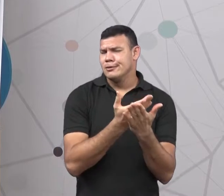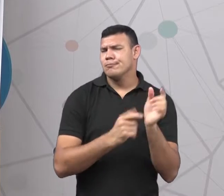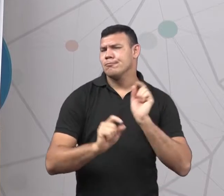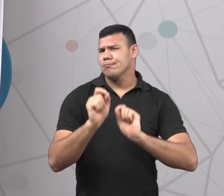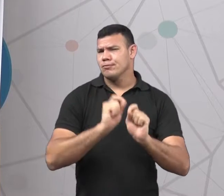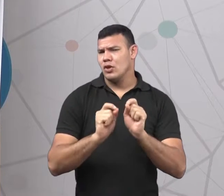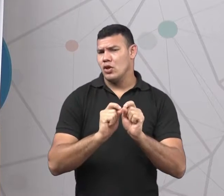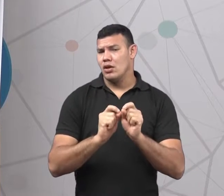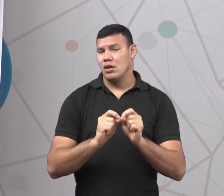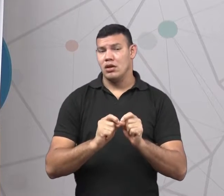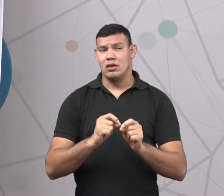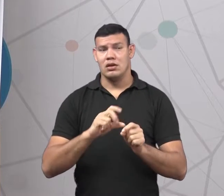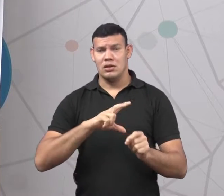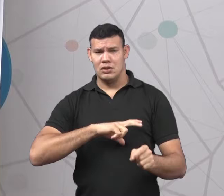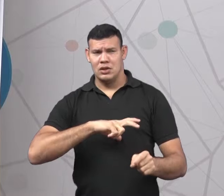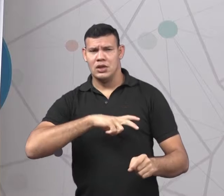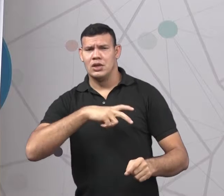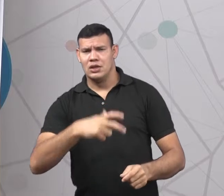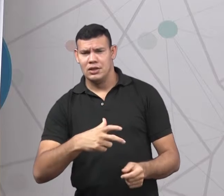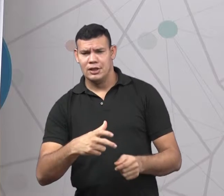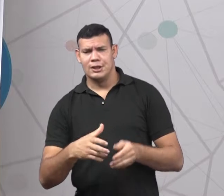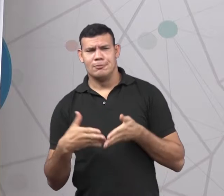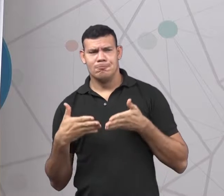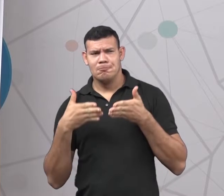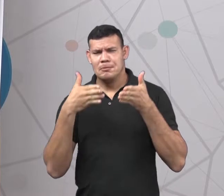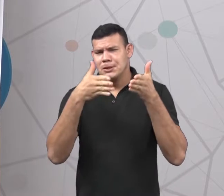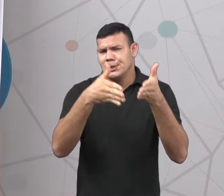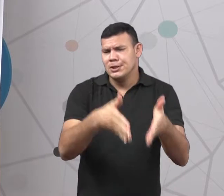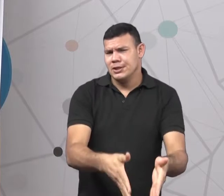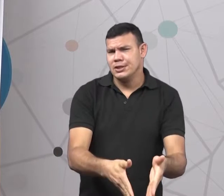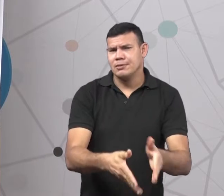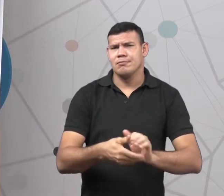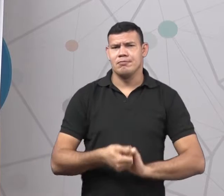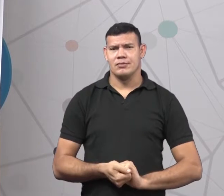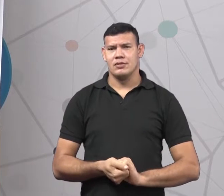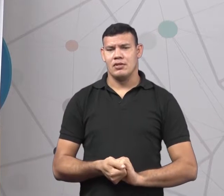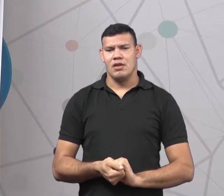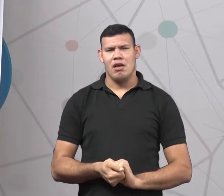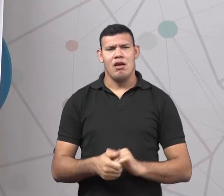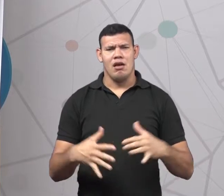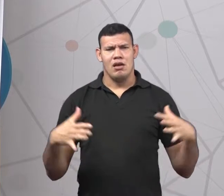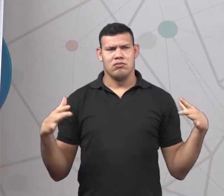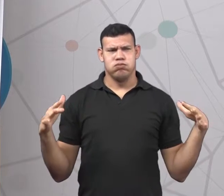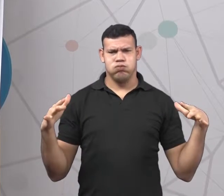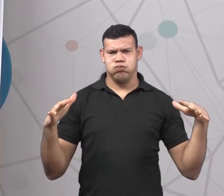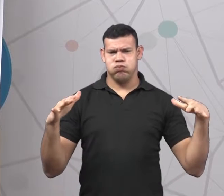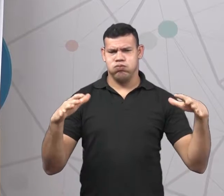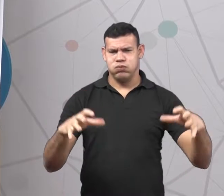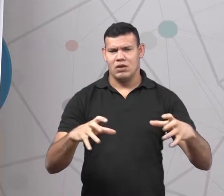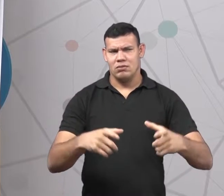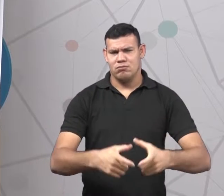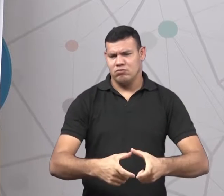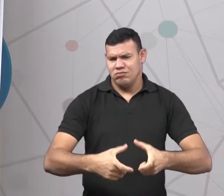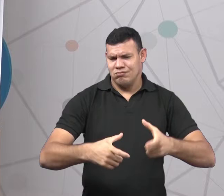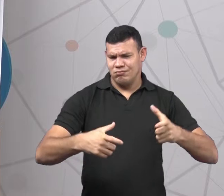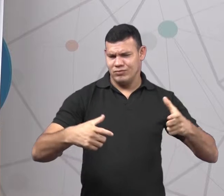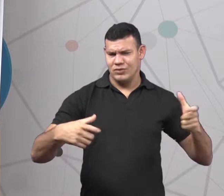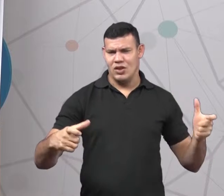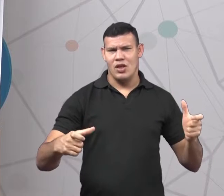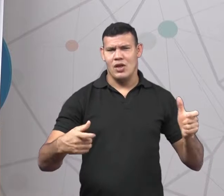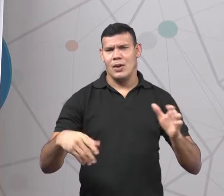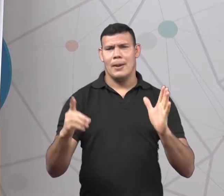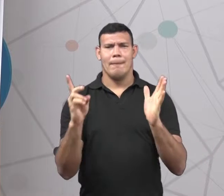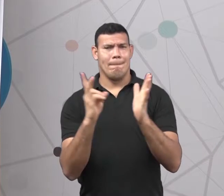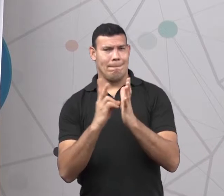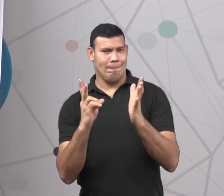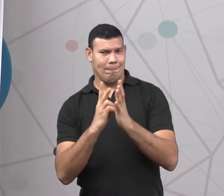os portugueses aqui chegaram, eles se depararam com uma grande quantidade de povos indígenas que aqui já moravam, não